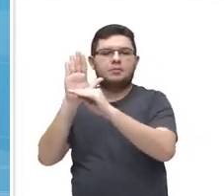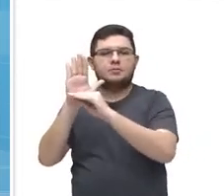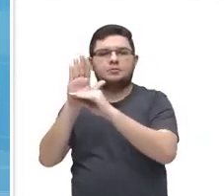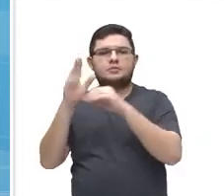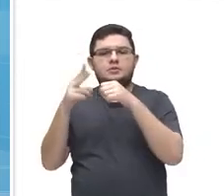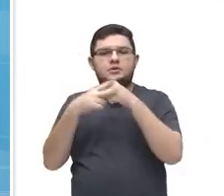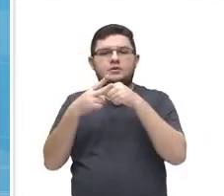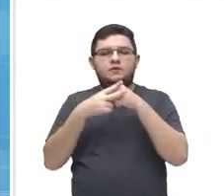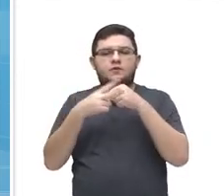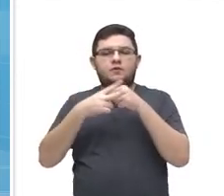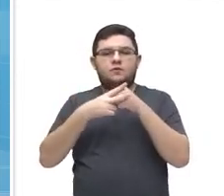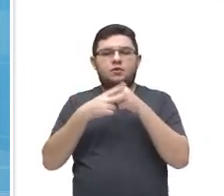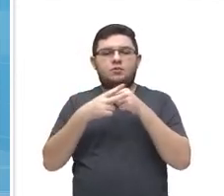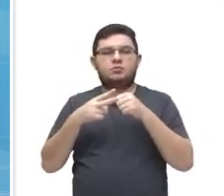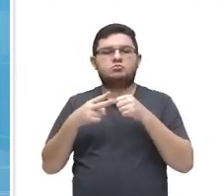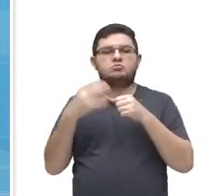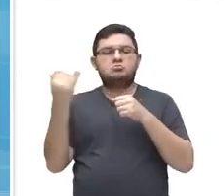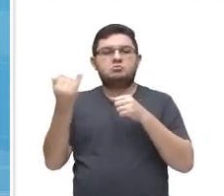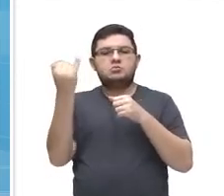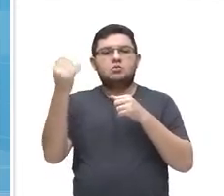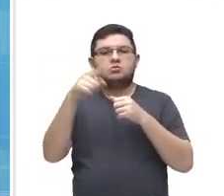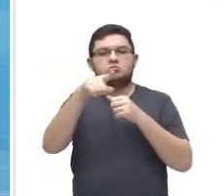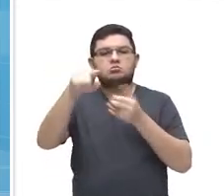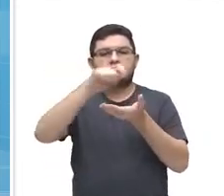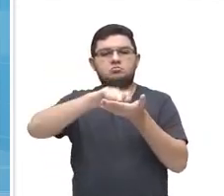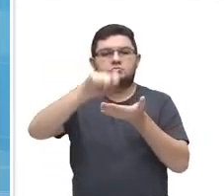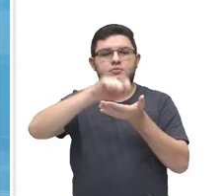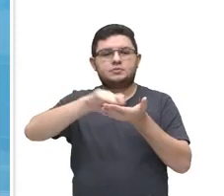na aula, que também é importante, vocês podem anotar.